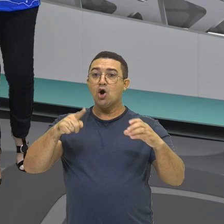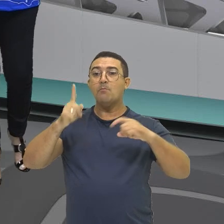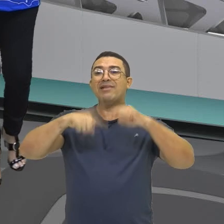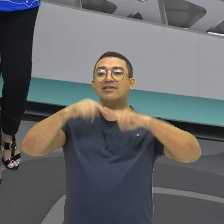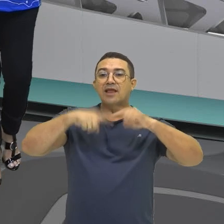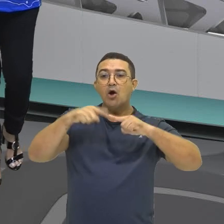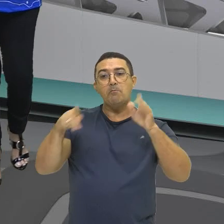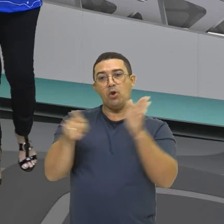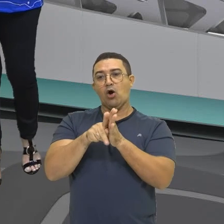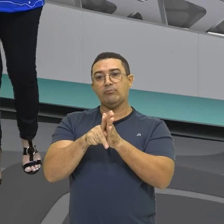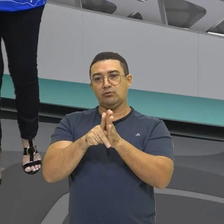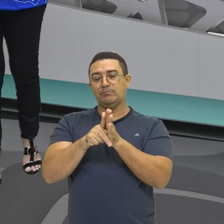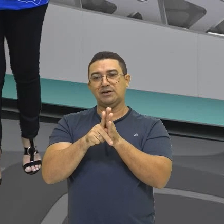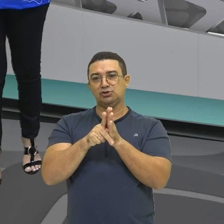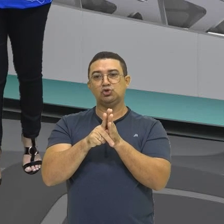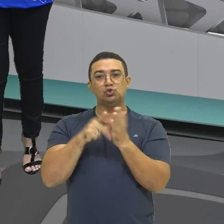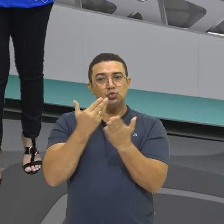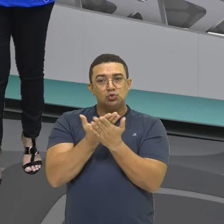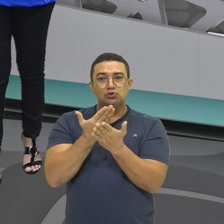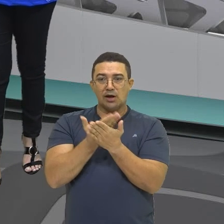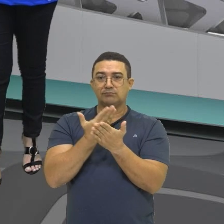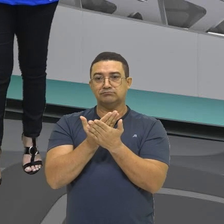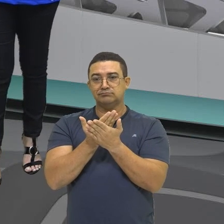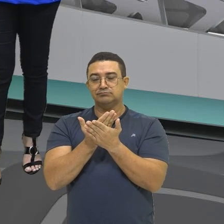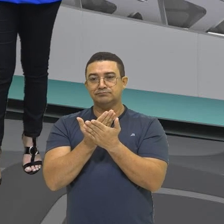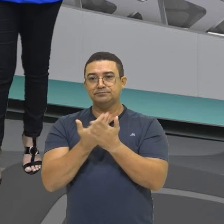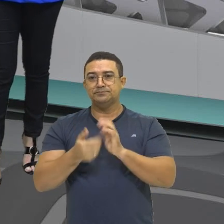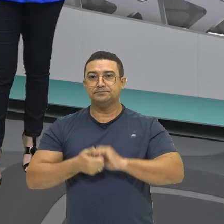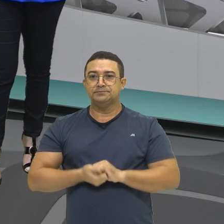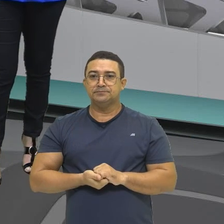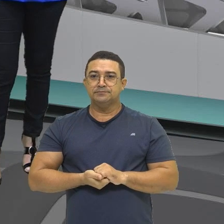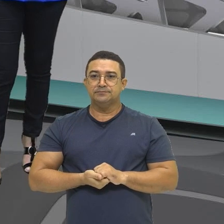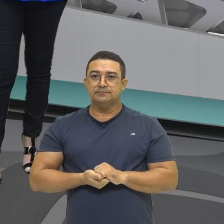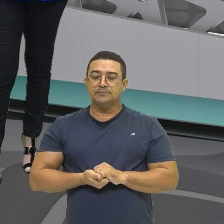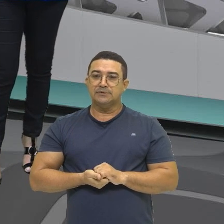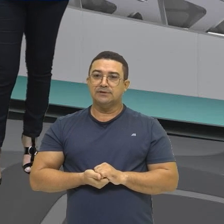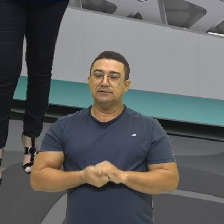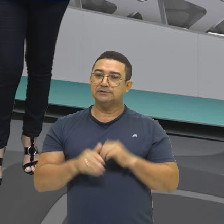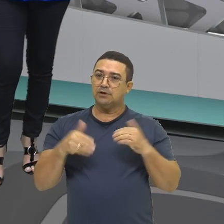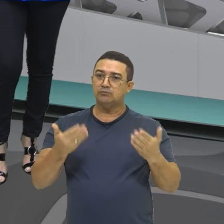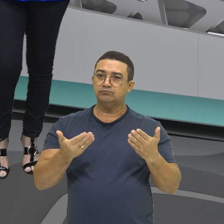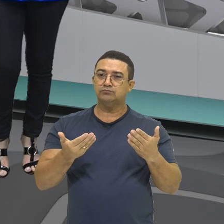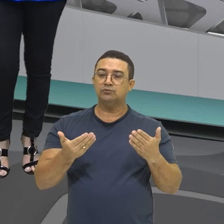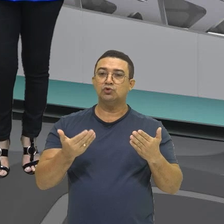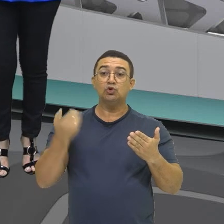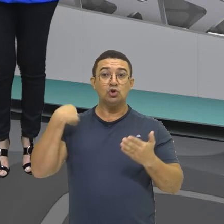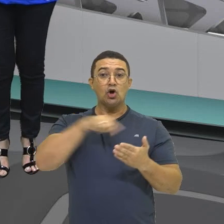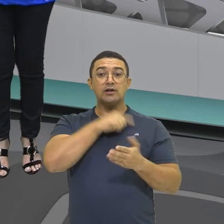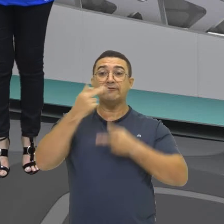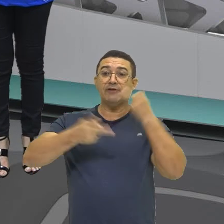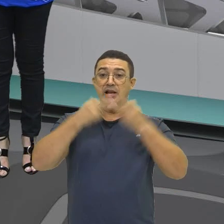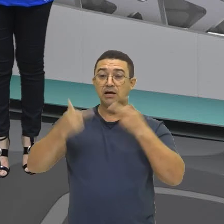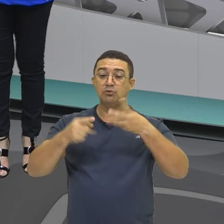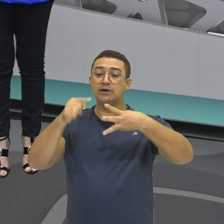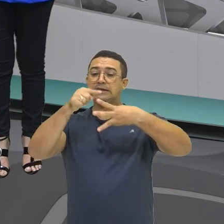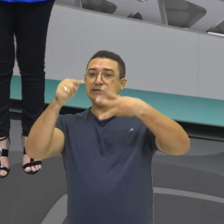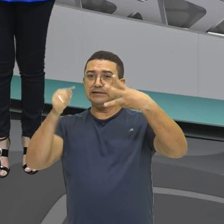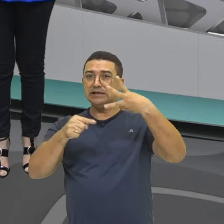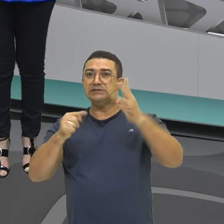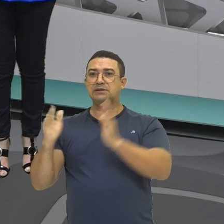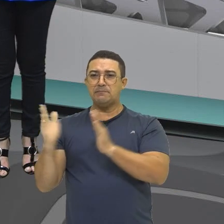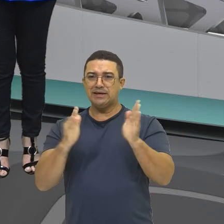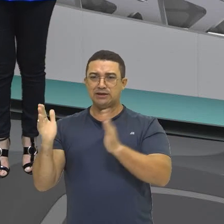momento, fazendo registro para estudos. Certo? Então, meus queridos, nós falamos desses 3 momentos aí